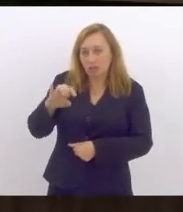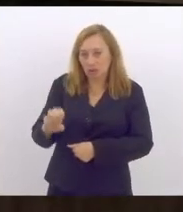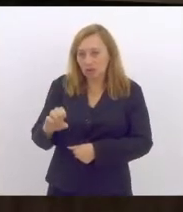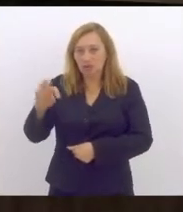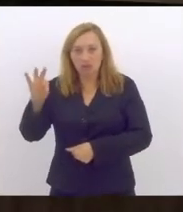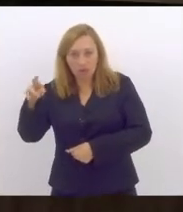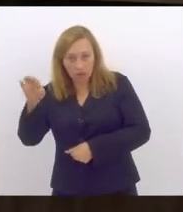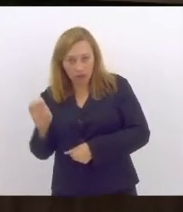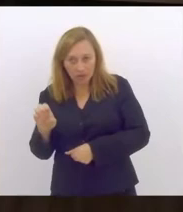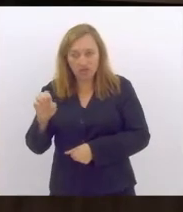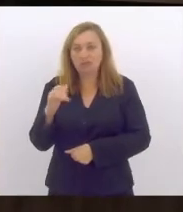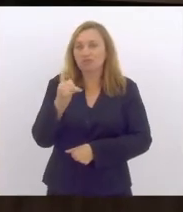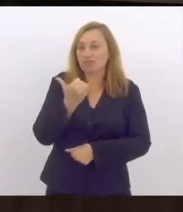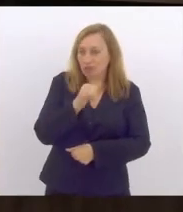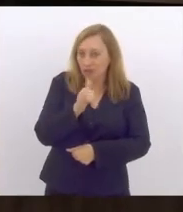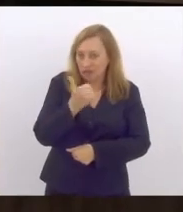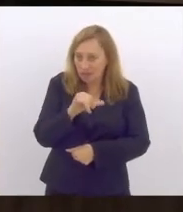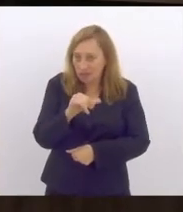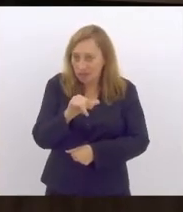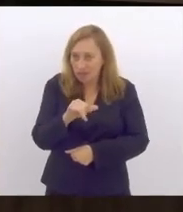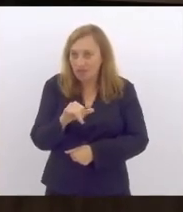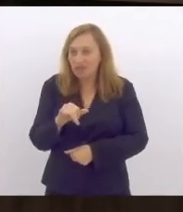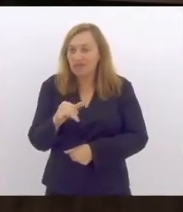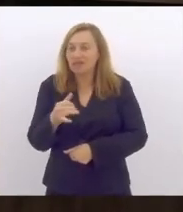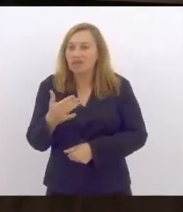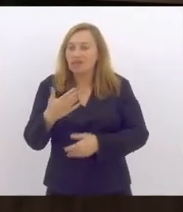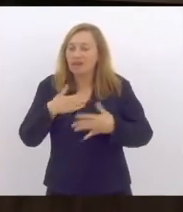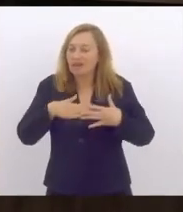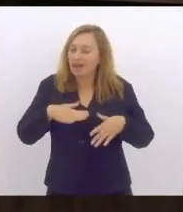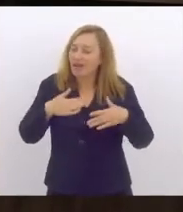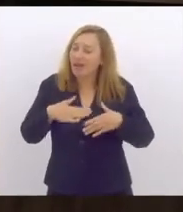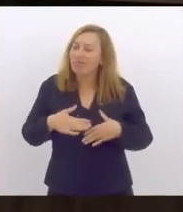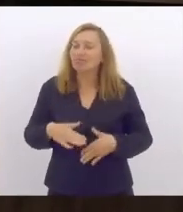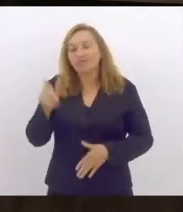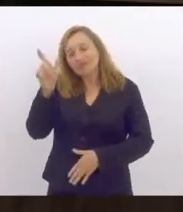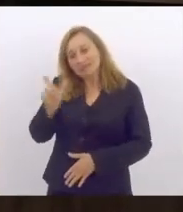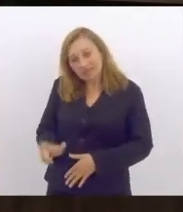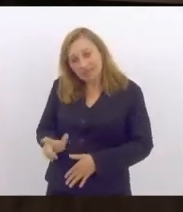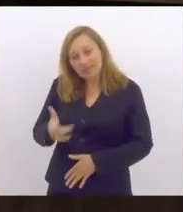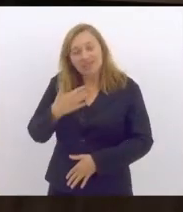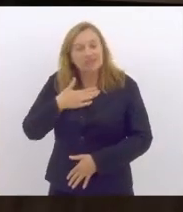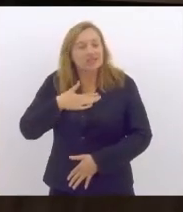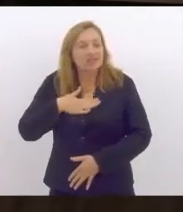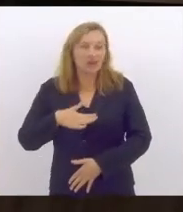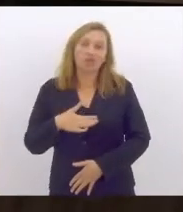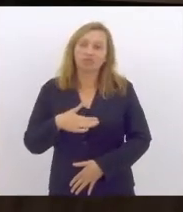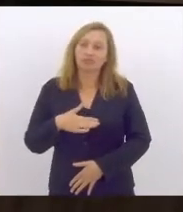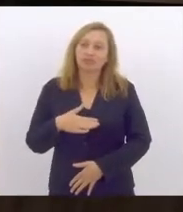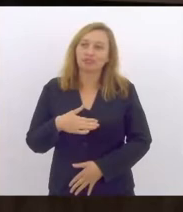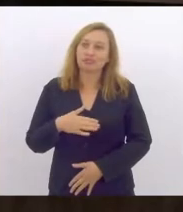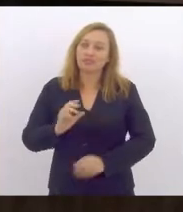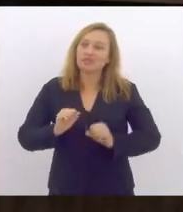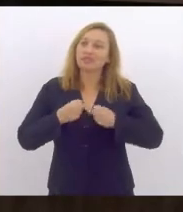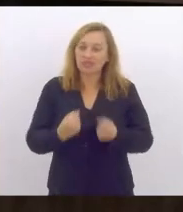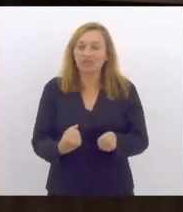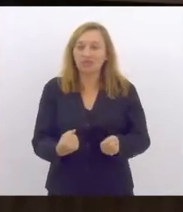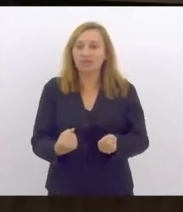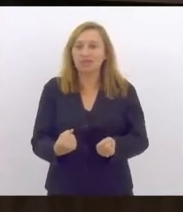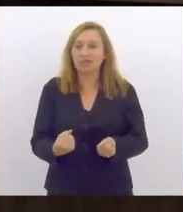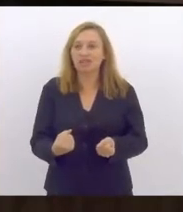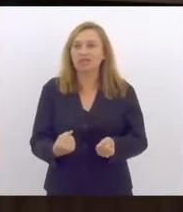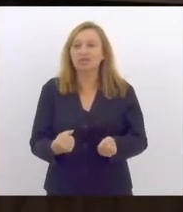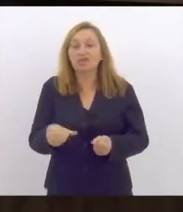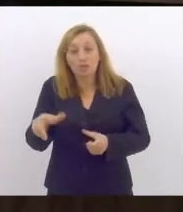noroeste fluminense, aquele jeito sereno de ser, calmo, tranquilo, defendia